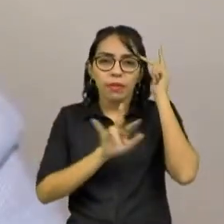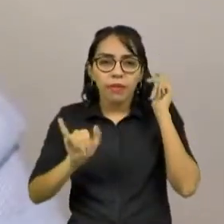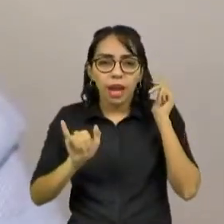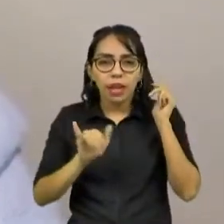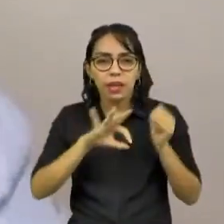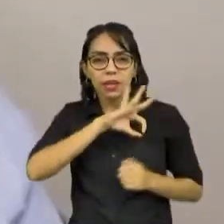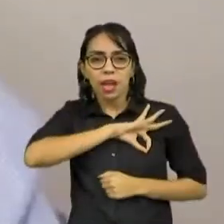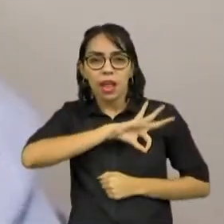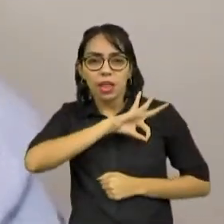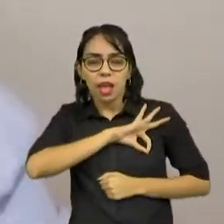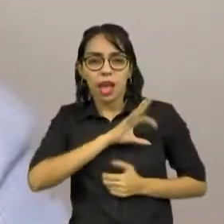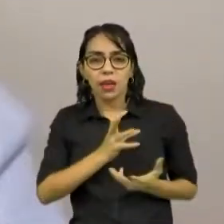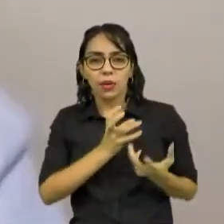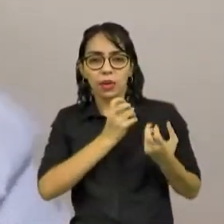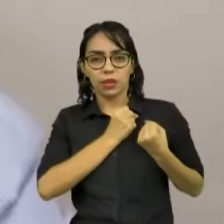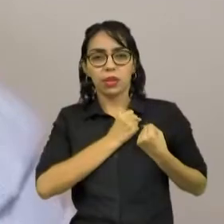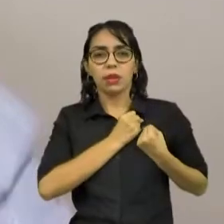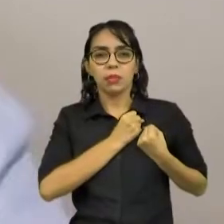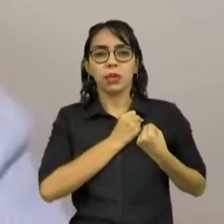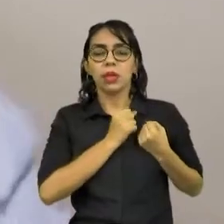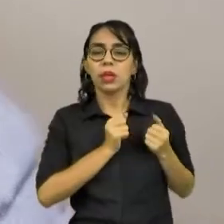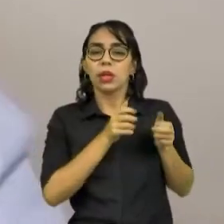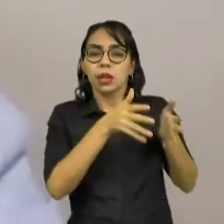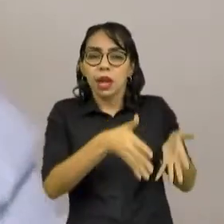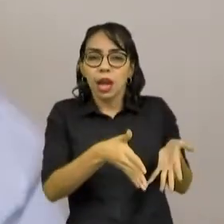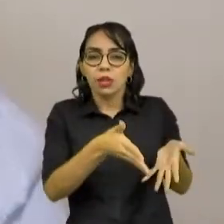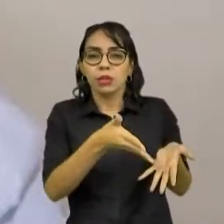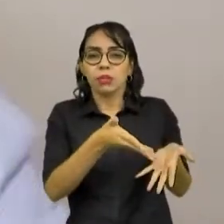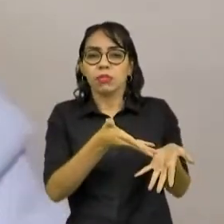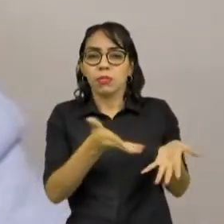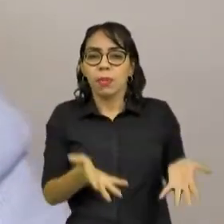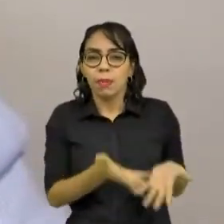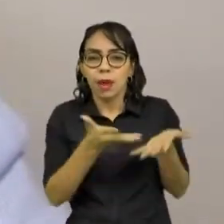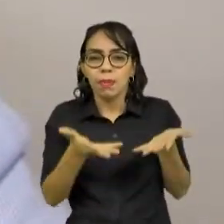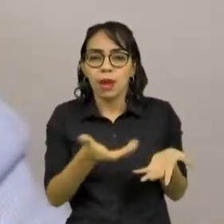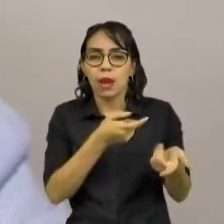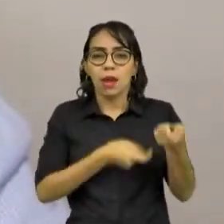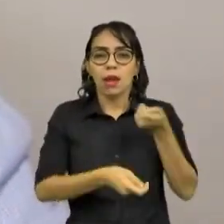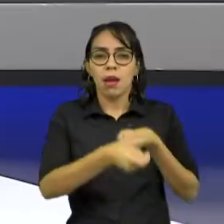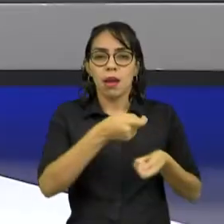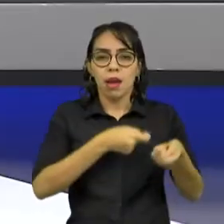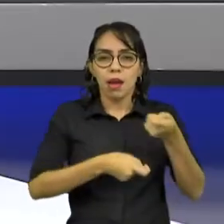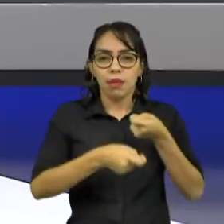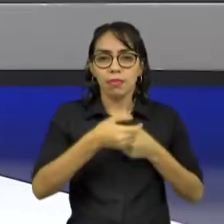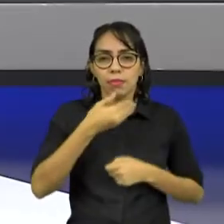renda vai para o consumo, fazendo com que o mercado se movimente em uma velocidade maior.